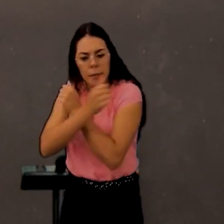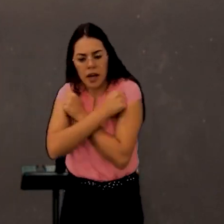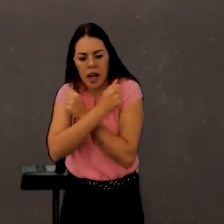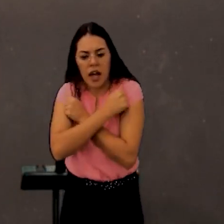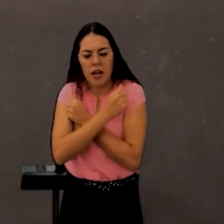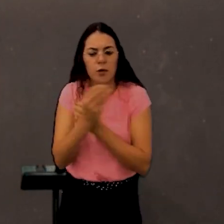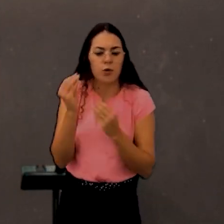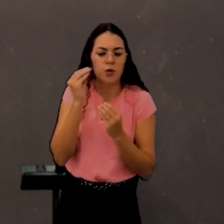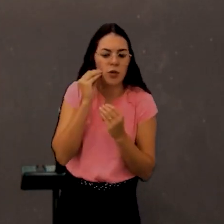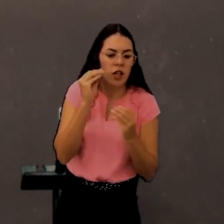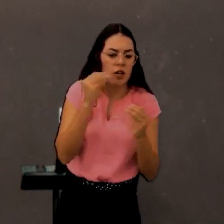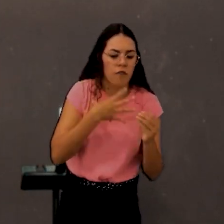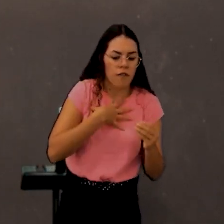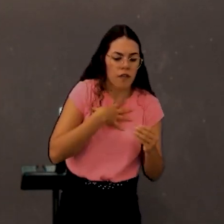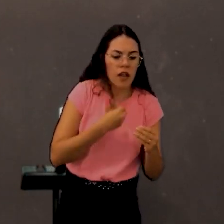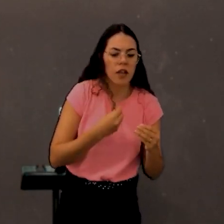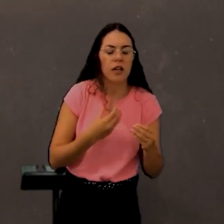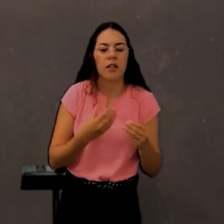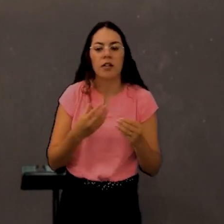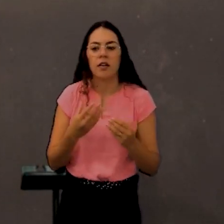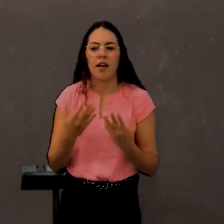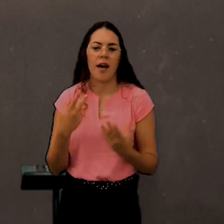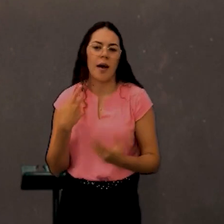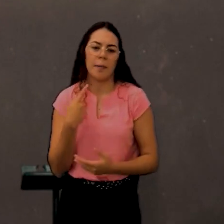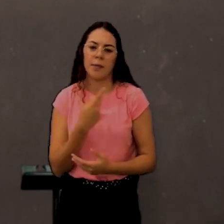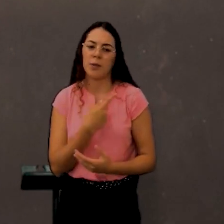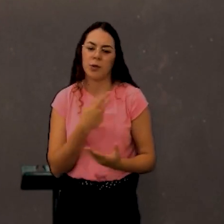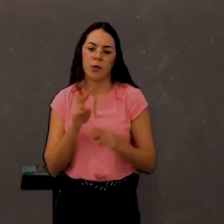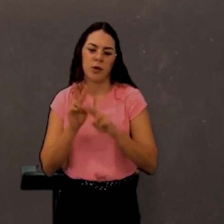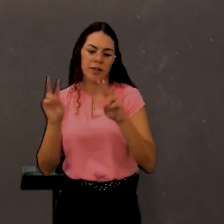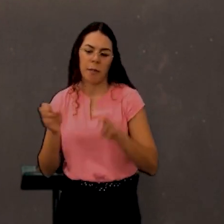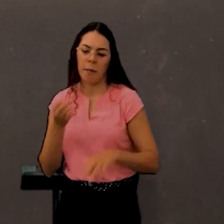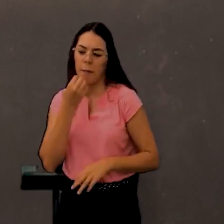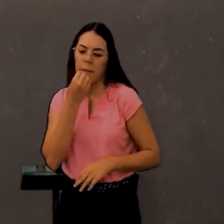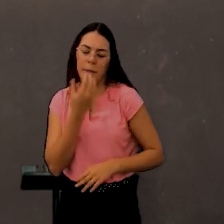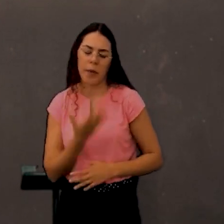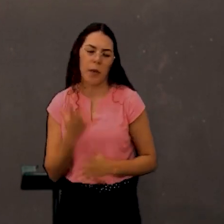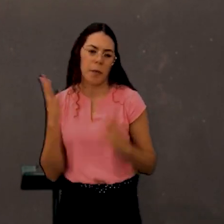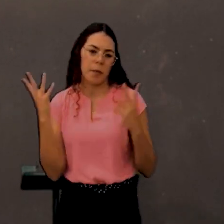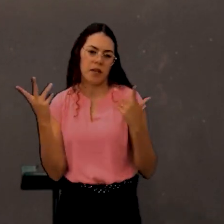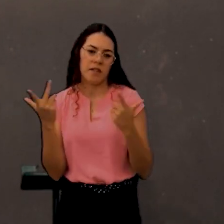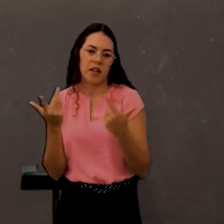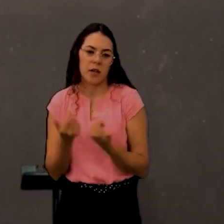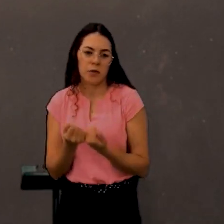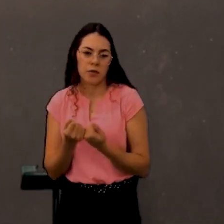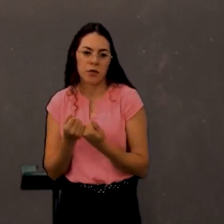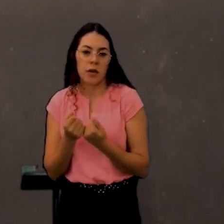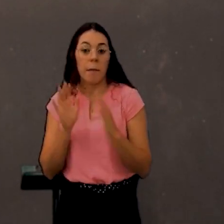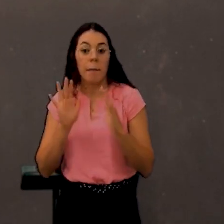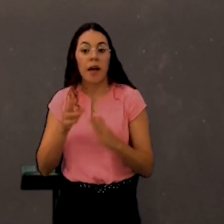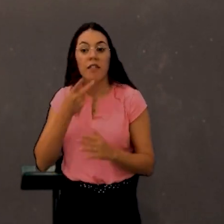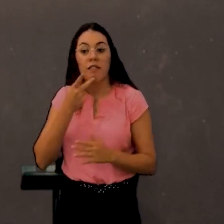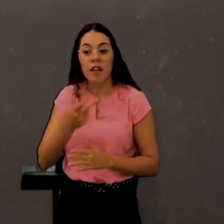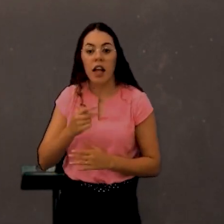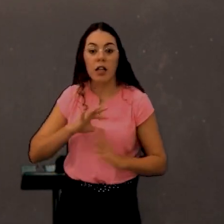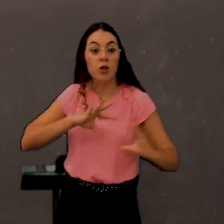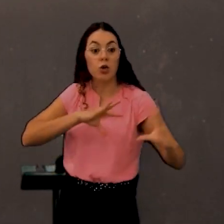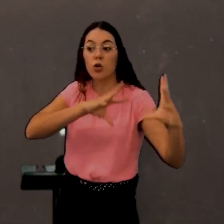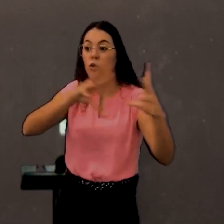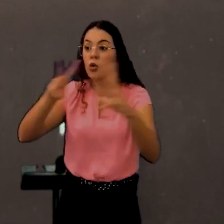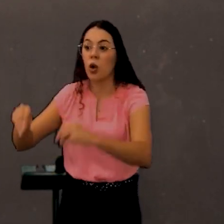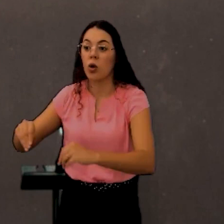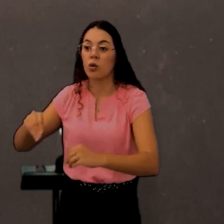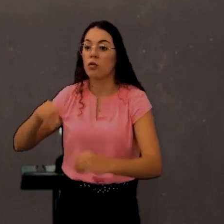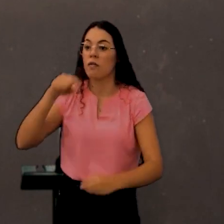dê um cheiro no seu filho e tal. O pessoal fala, que esse pastor tem uma mensagem muito boa, tem uma mensagem maravilhosa. Agora se eu chegar e disser assim, todos aqui